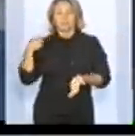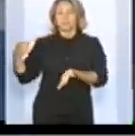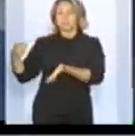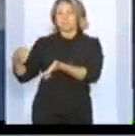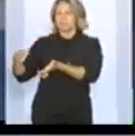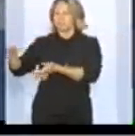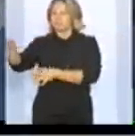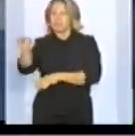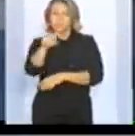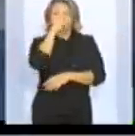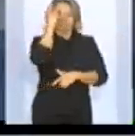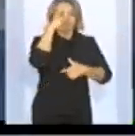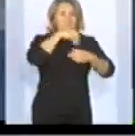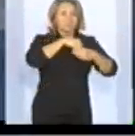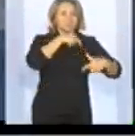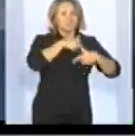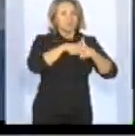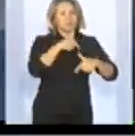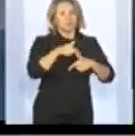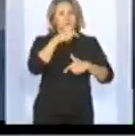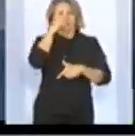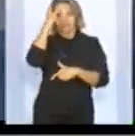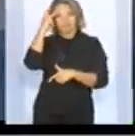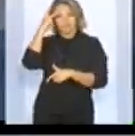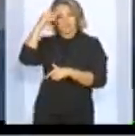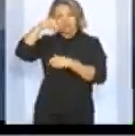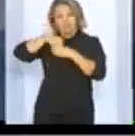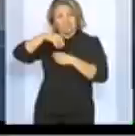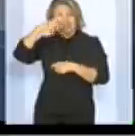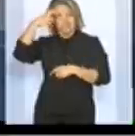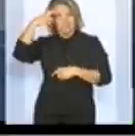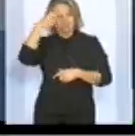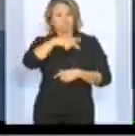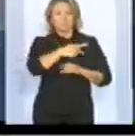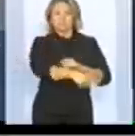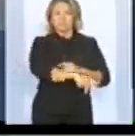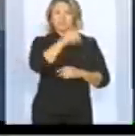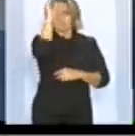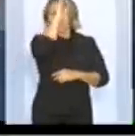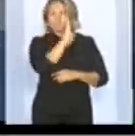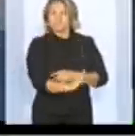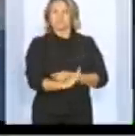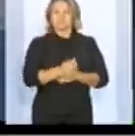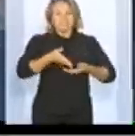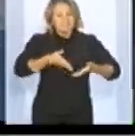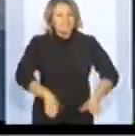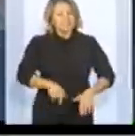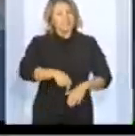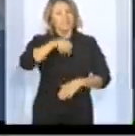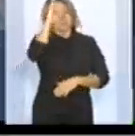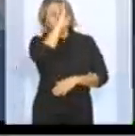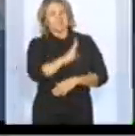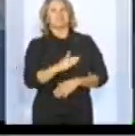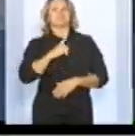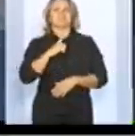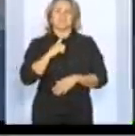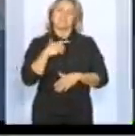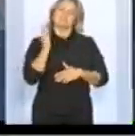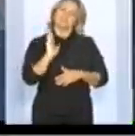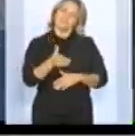talento artístico nacional. O que é um talento artístico nacional? É qualquer pessoa que nasceu no Brasil e que tem algum tipo de talento artístico.